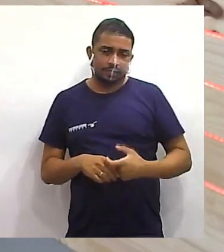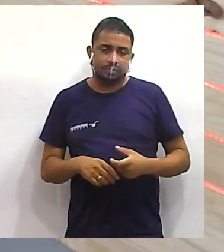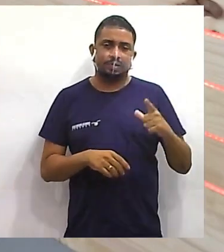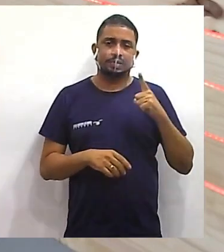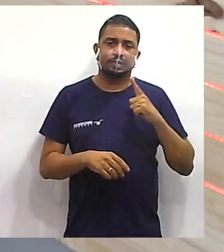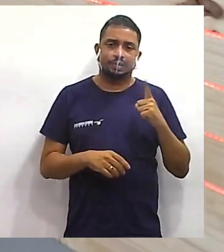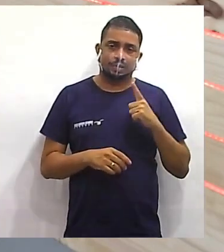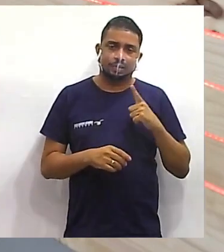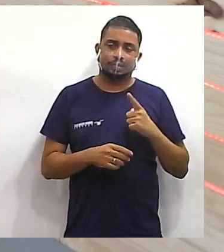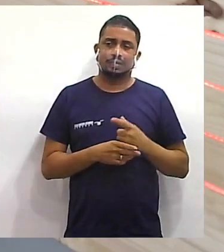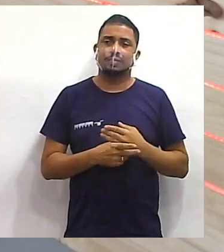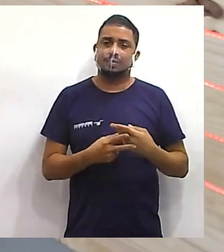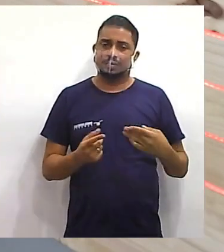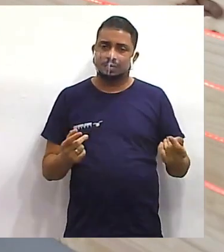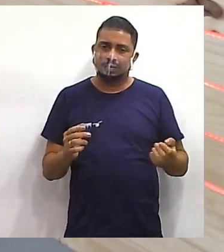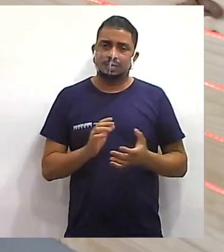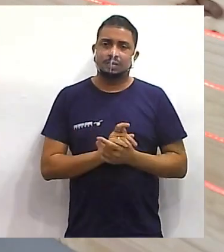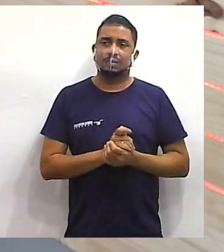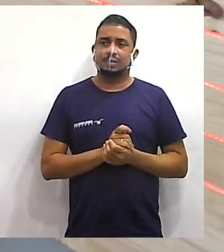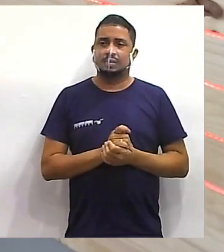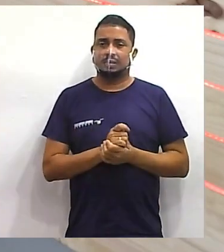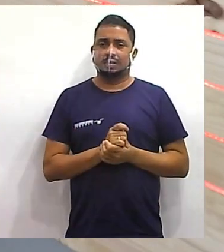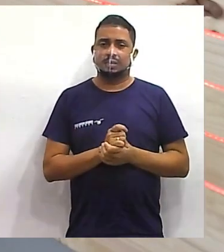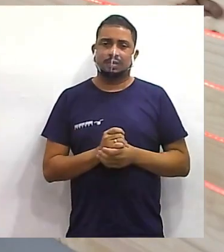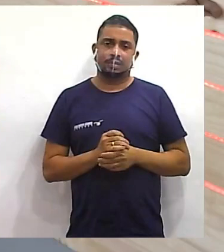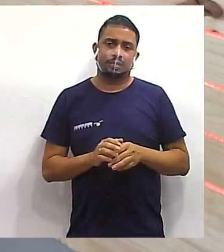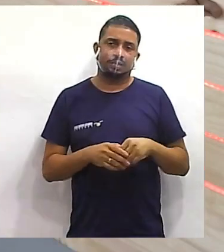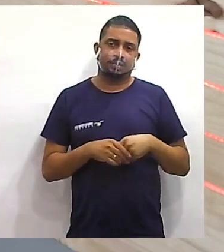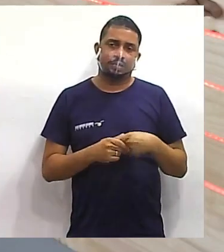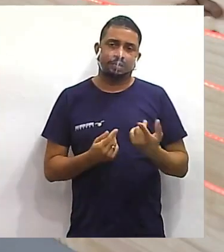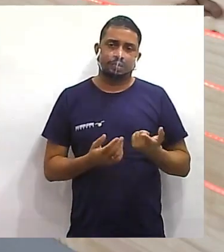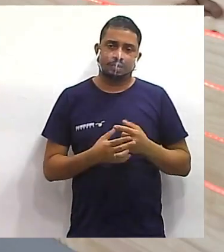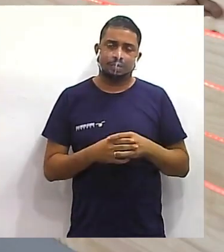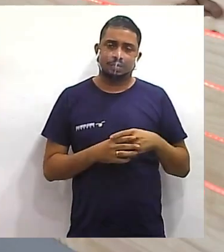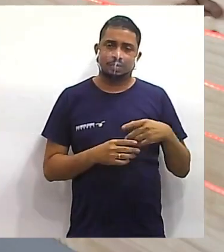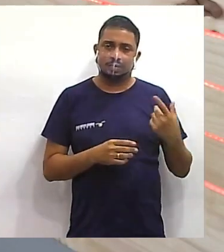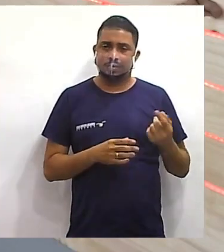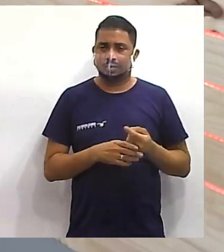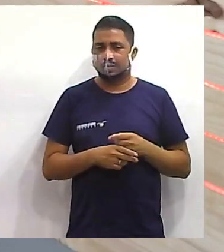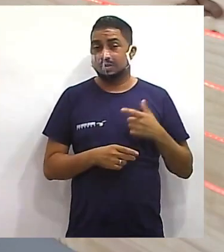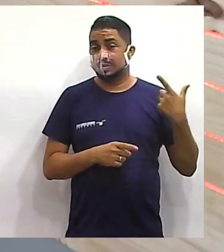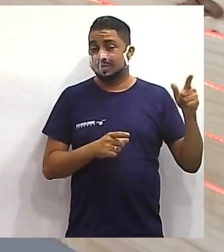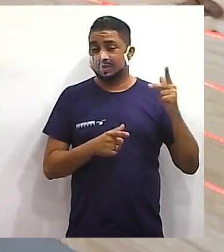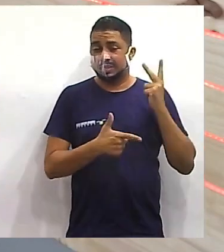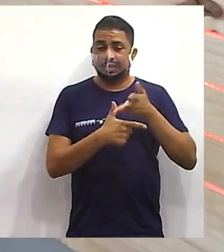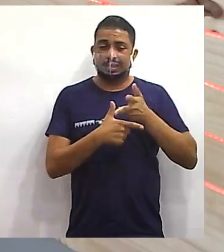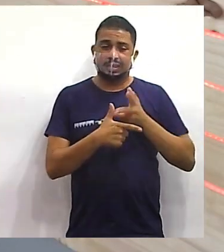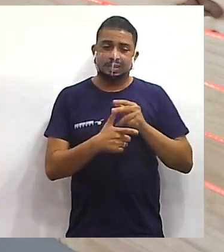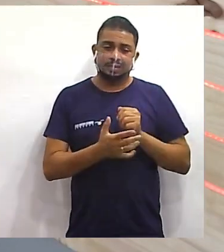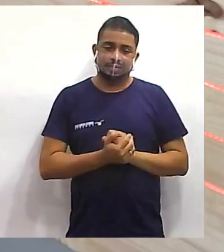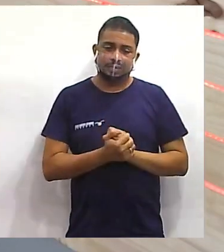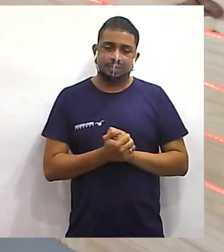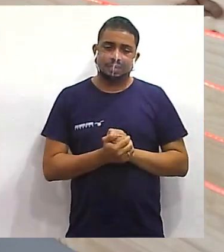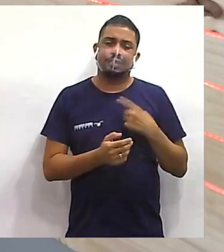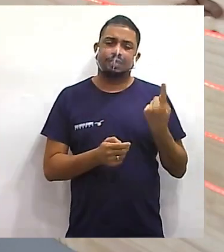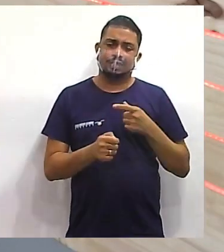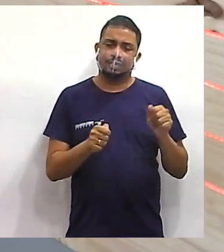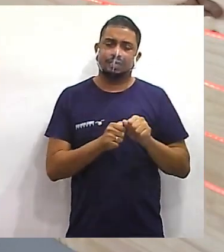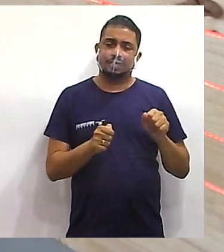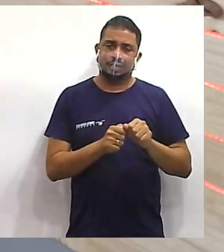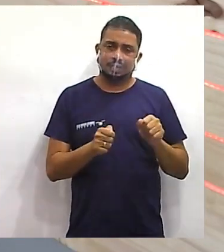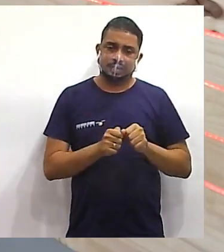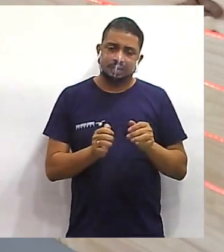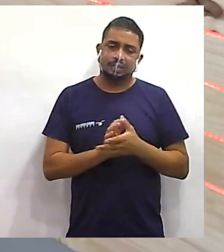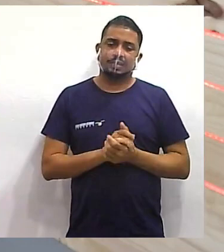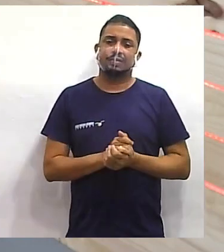muito pano para manga, né? Nossa, Para discutir aqui. É outra live, né? Da outra live. Isso. Que a gente vai fazer, né, Renatinha? Em A